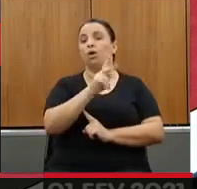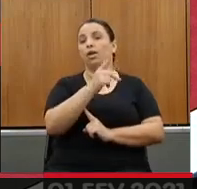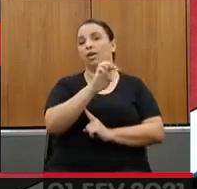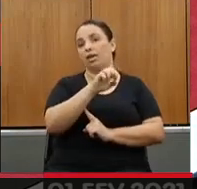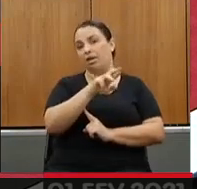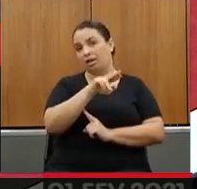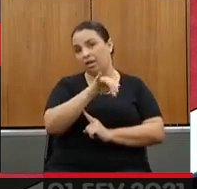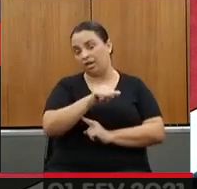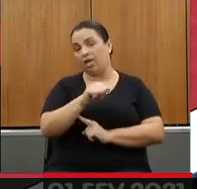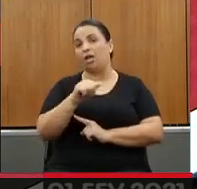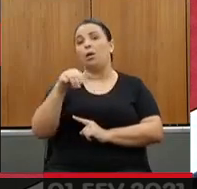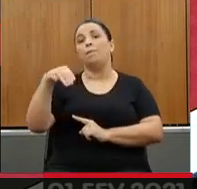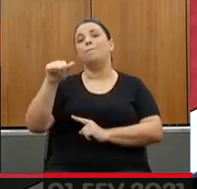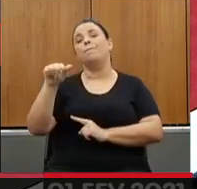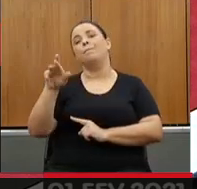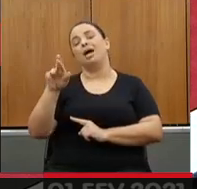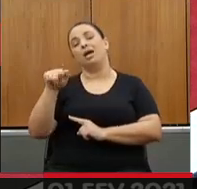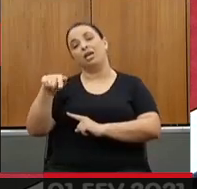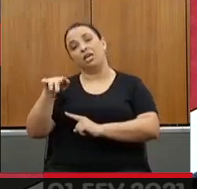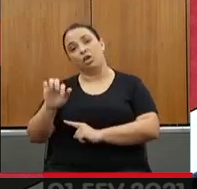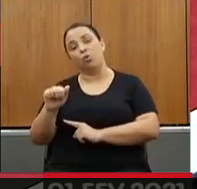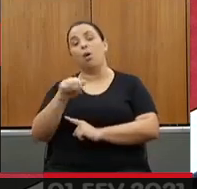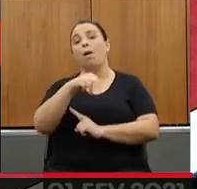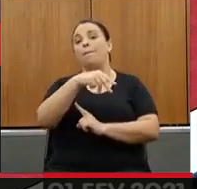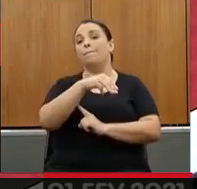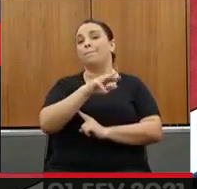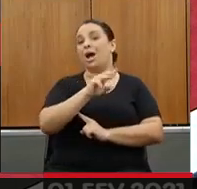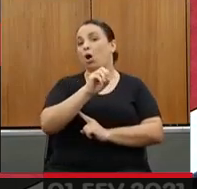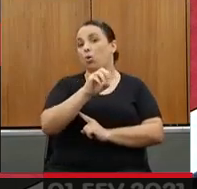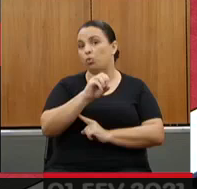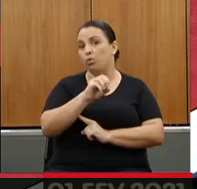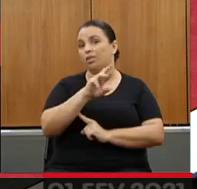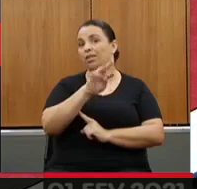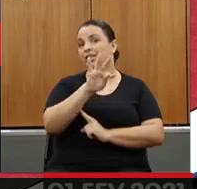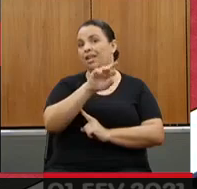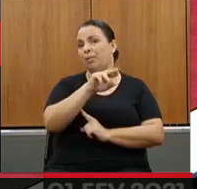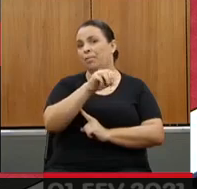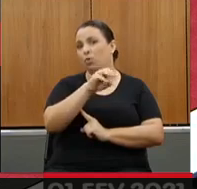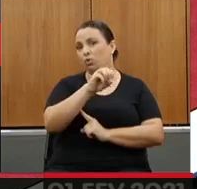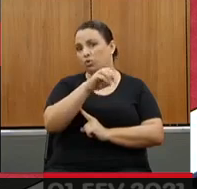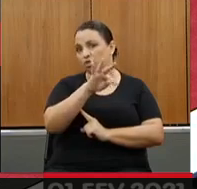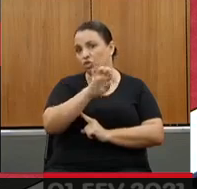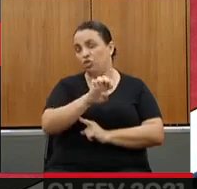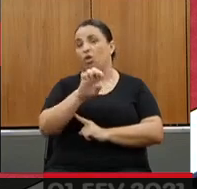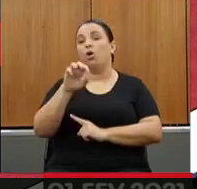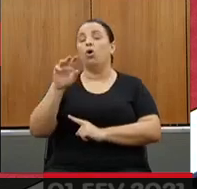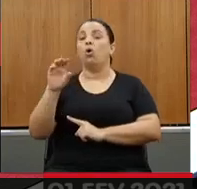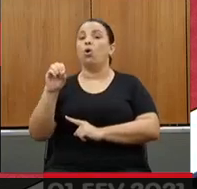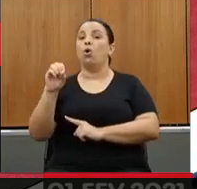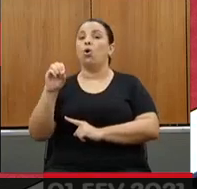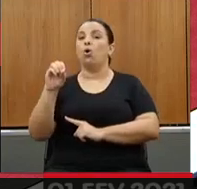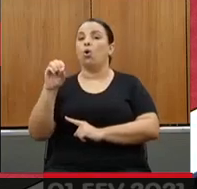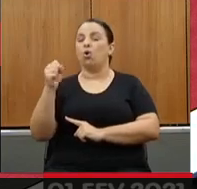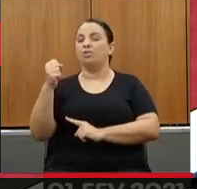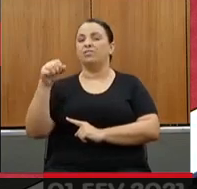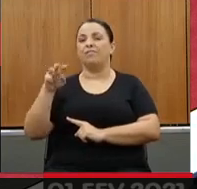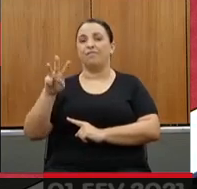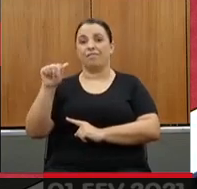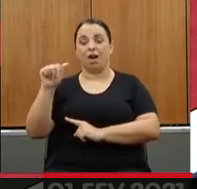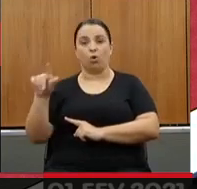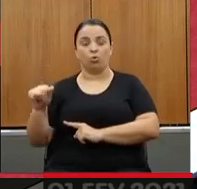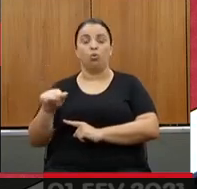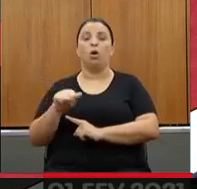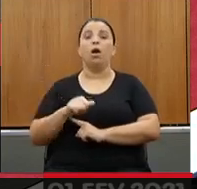Lemos, Mauro Tramonte, Oswaldo Lopes, Professor Cleiton,